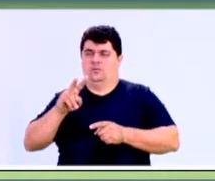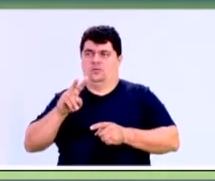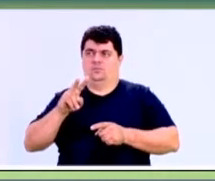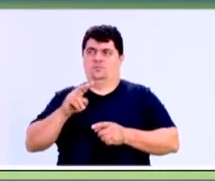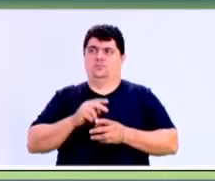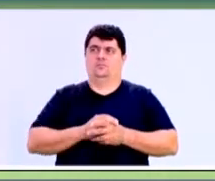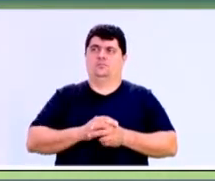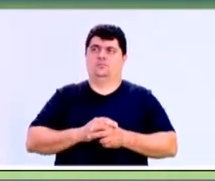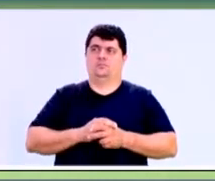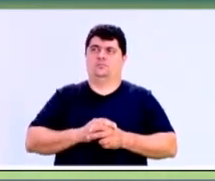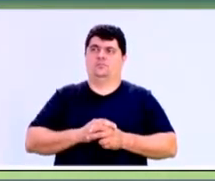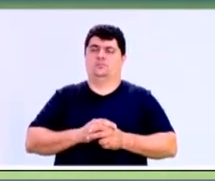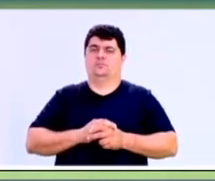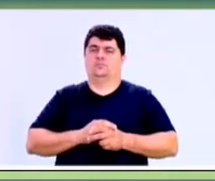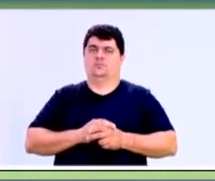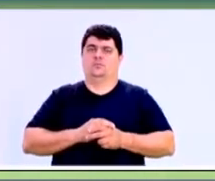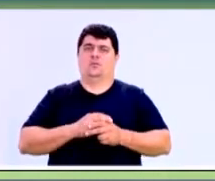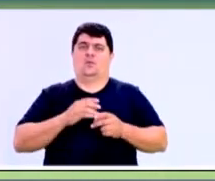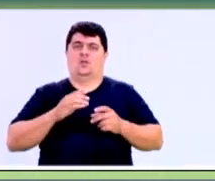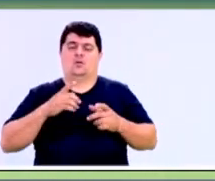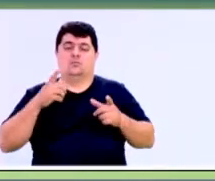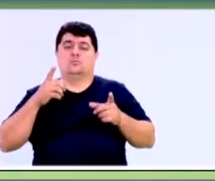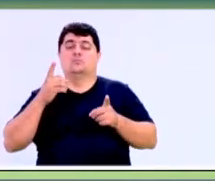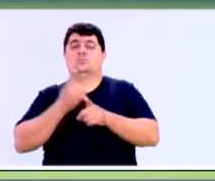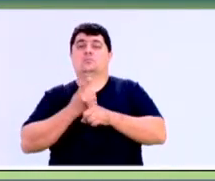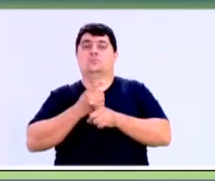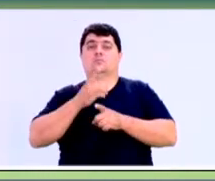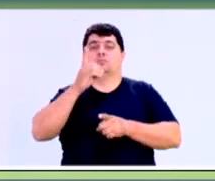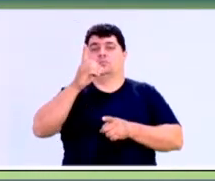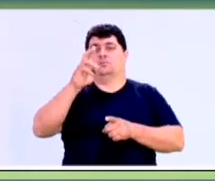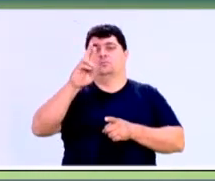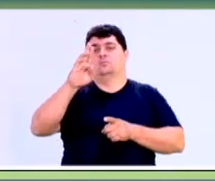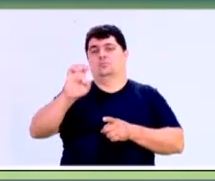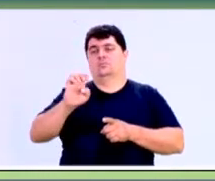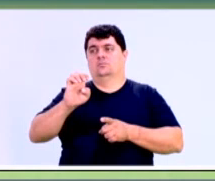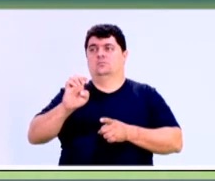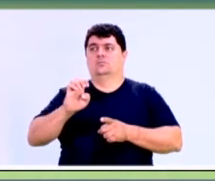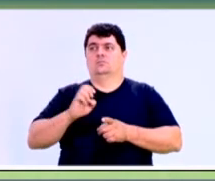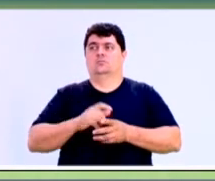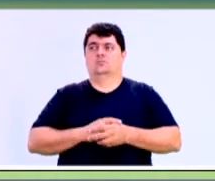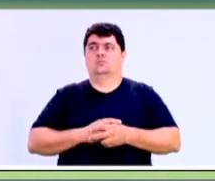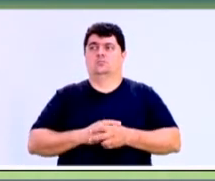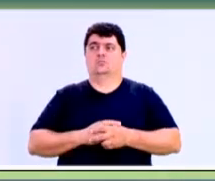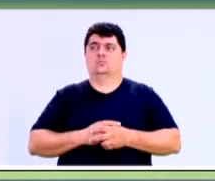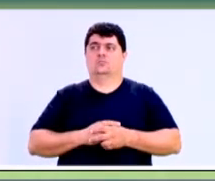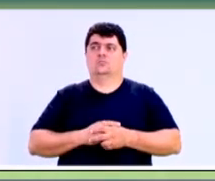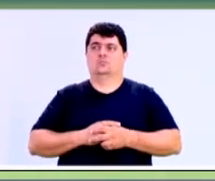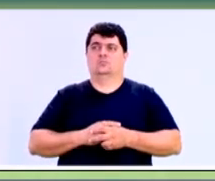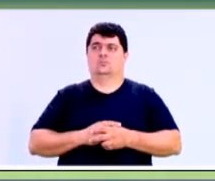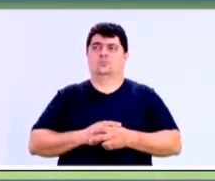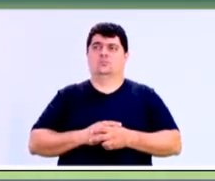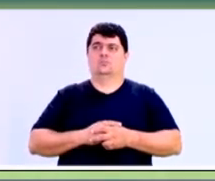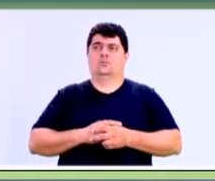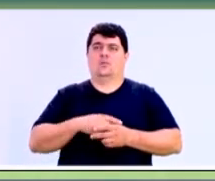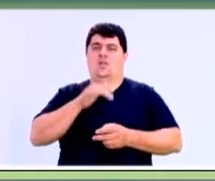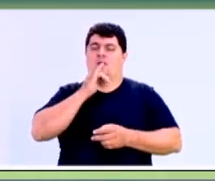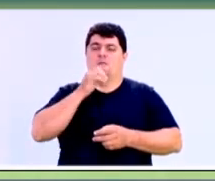ok? Esse CMV é o quê? Acha onde? Na DRE. Ok? Vamos colocar que a gente esteja trabalhando no